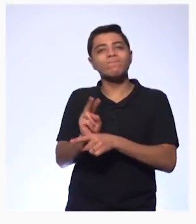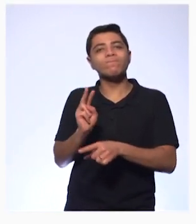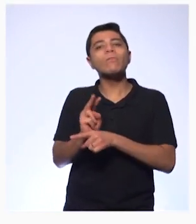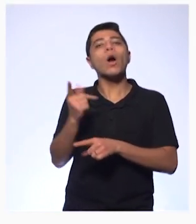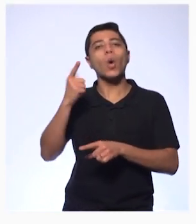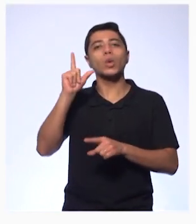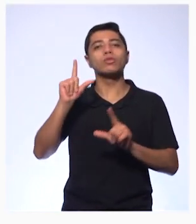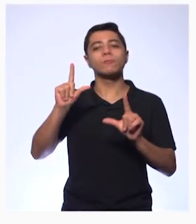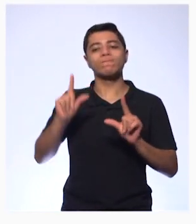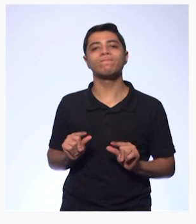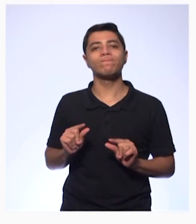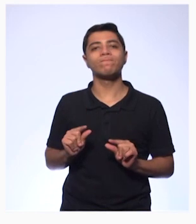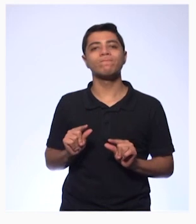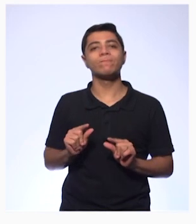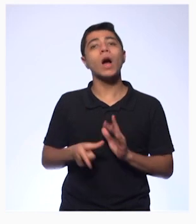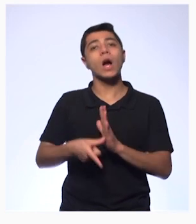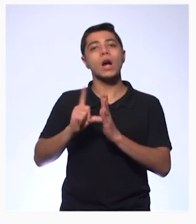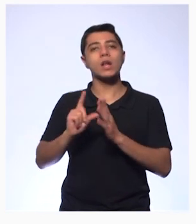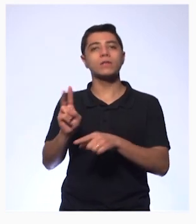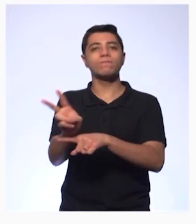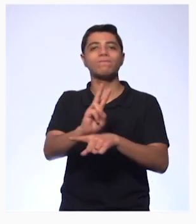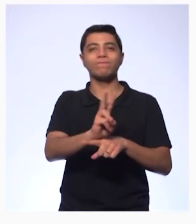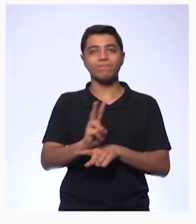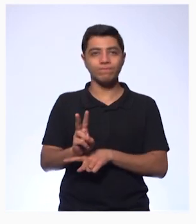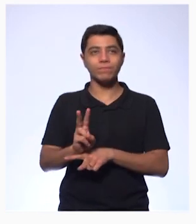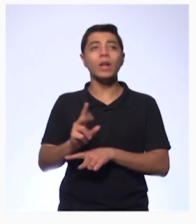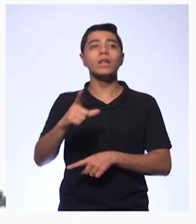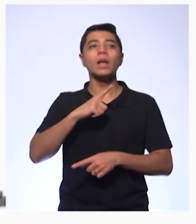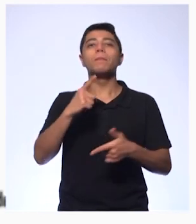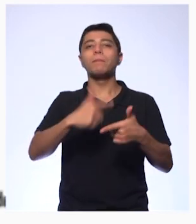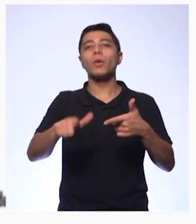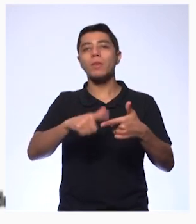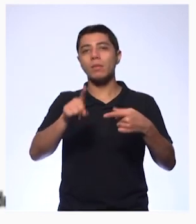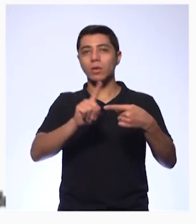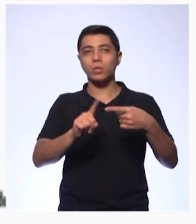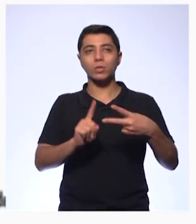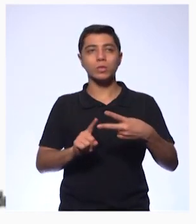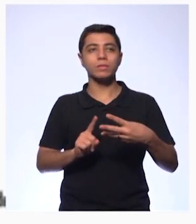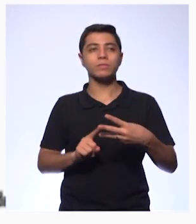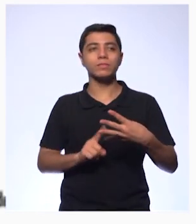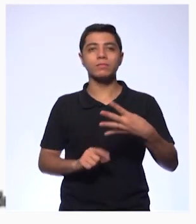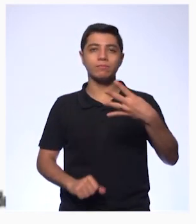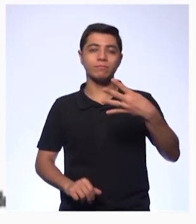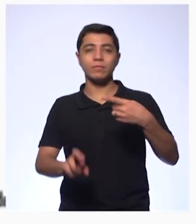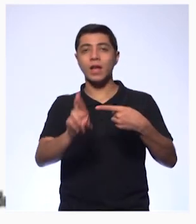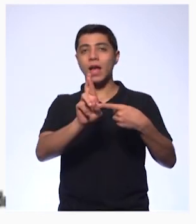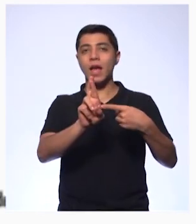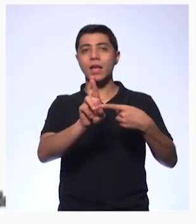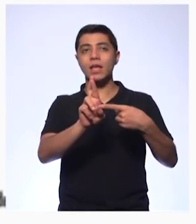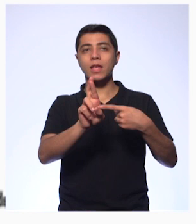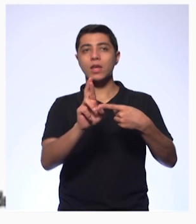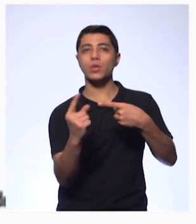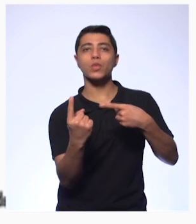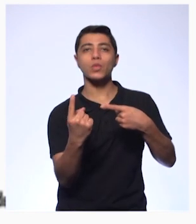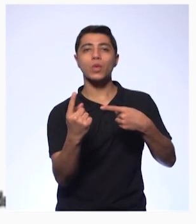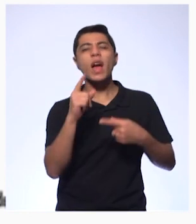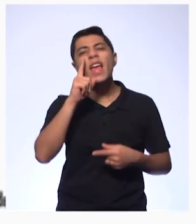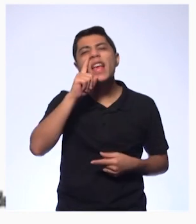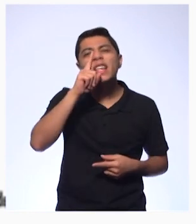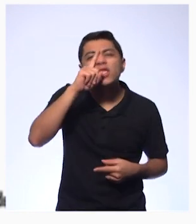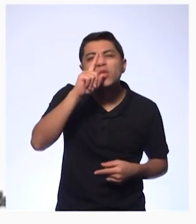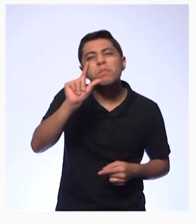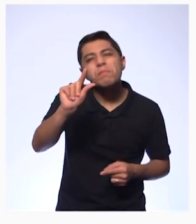uma escala de 4 graus, baseados nas observações de campo. Grau R1, risco baixo, quando não se espera a